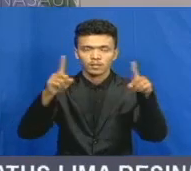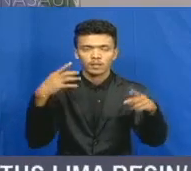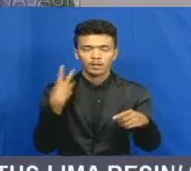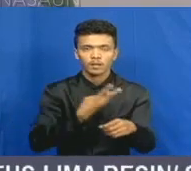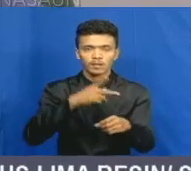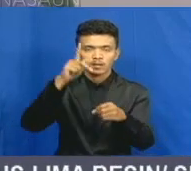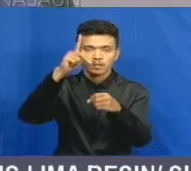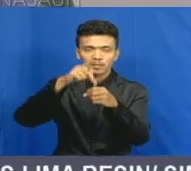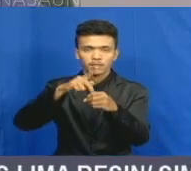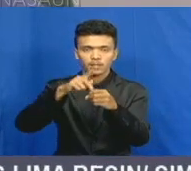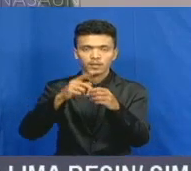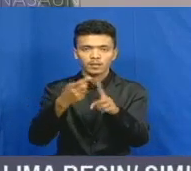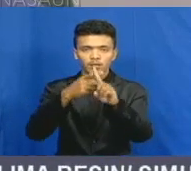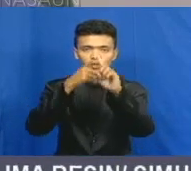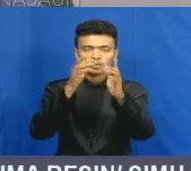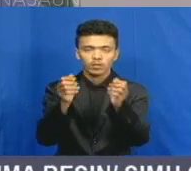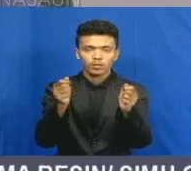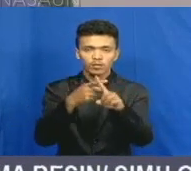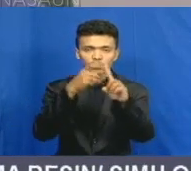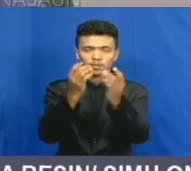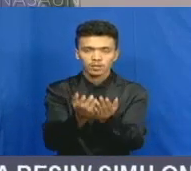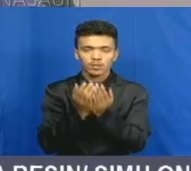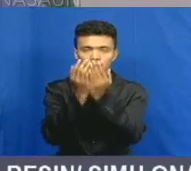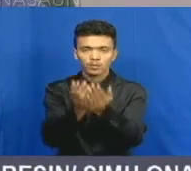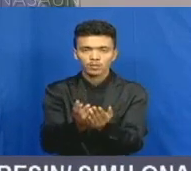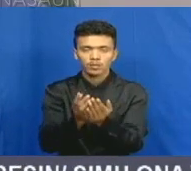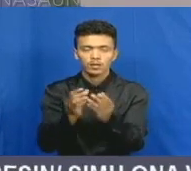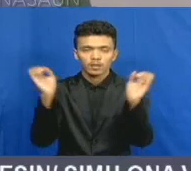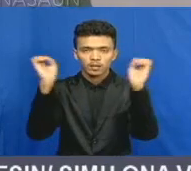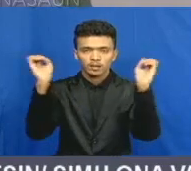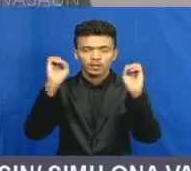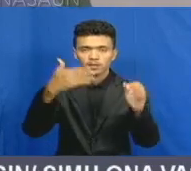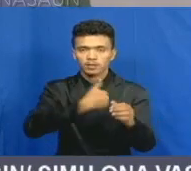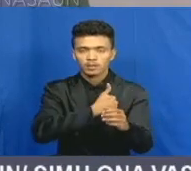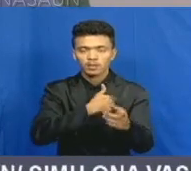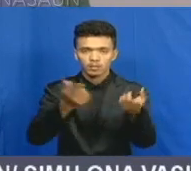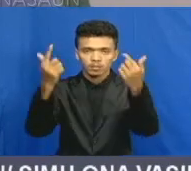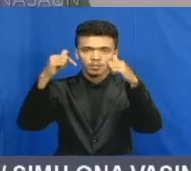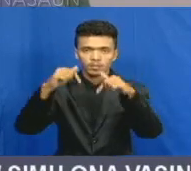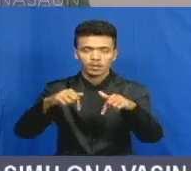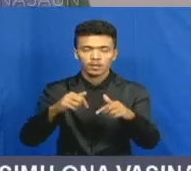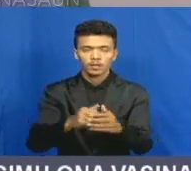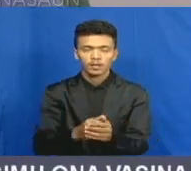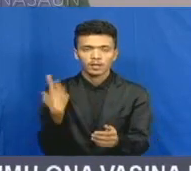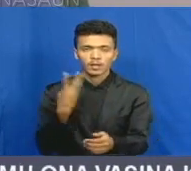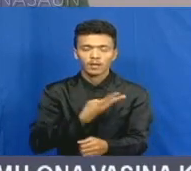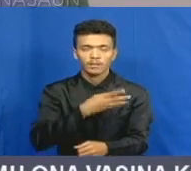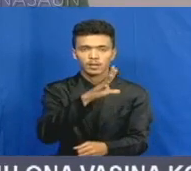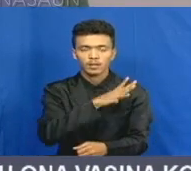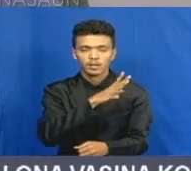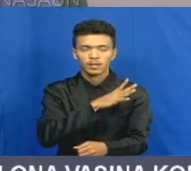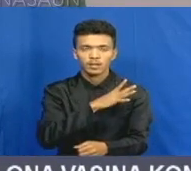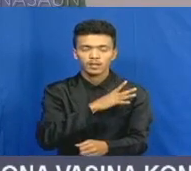mina husi roh si tamé amnya Pertamina bot ne lah iya si dauk mai enton am si hein hela mungkin